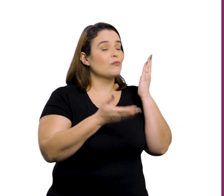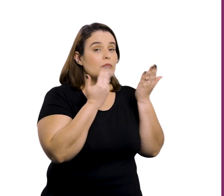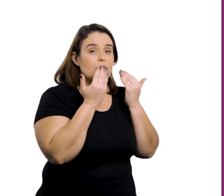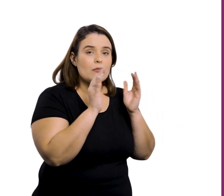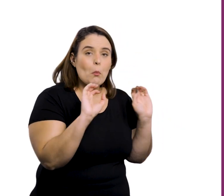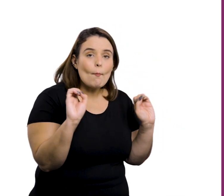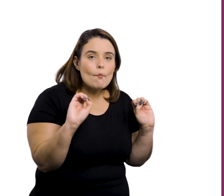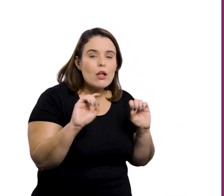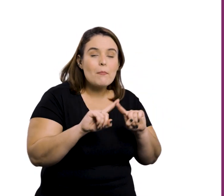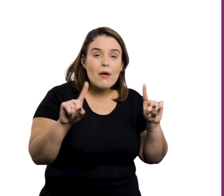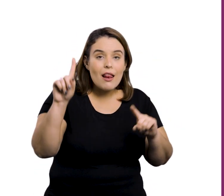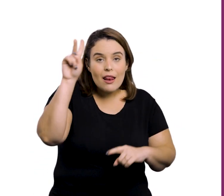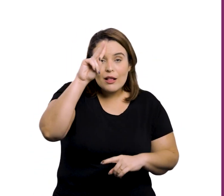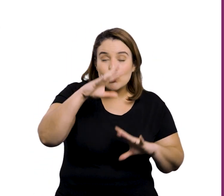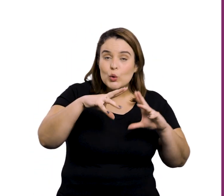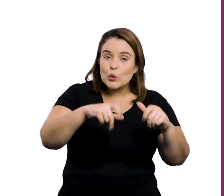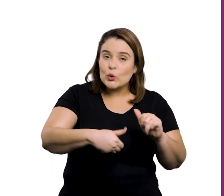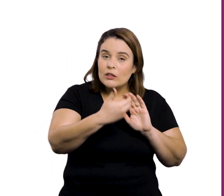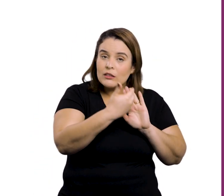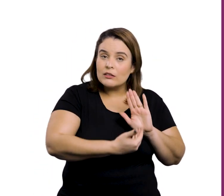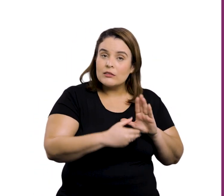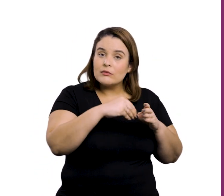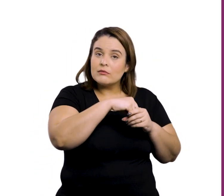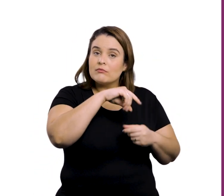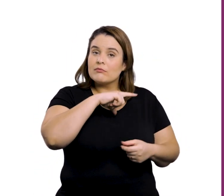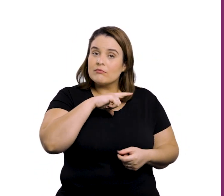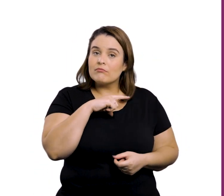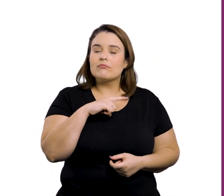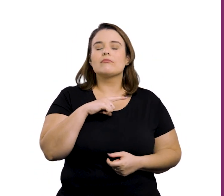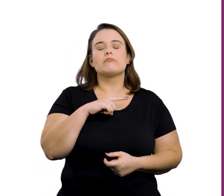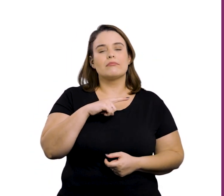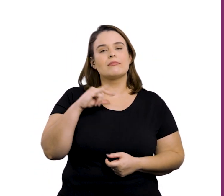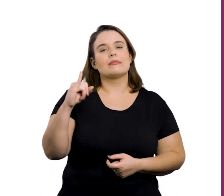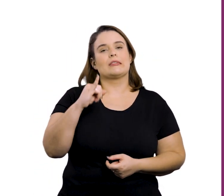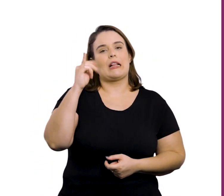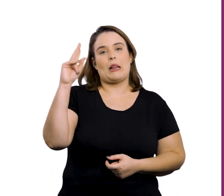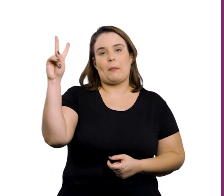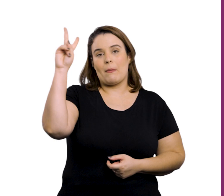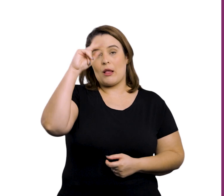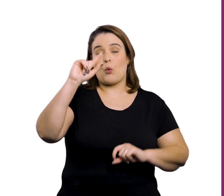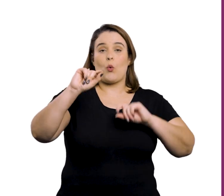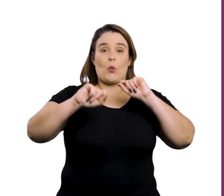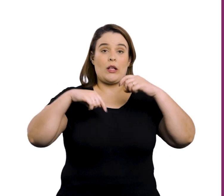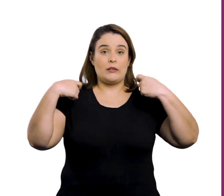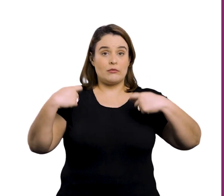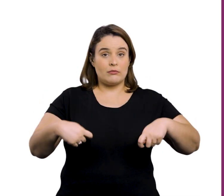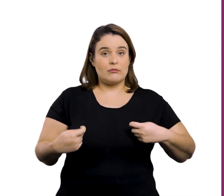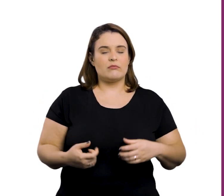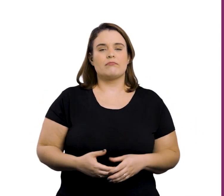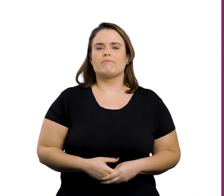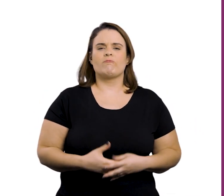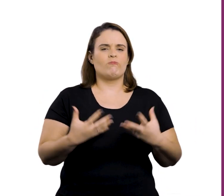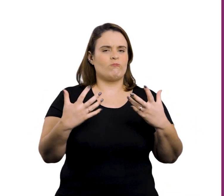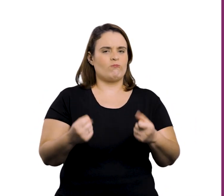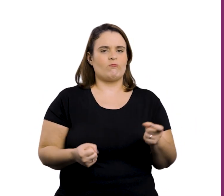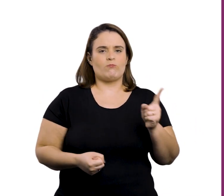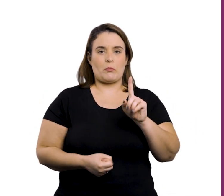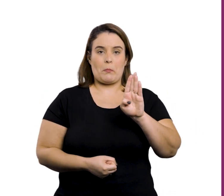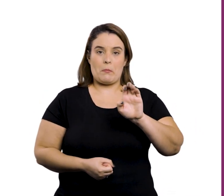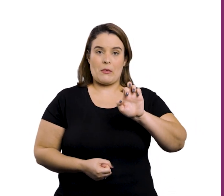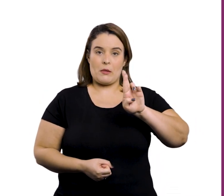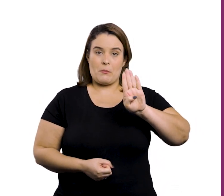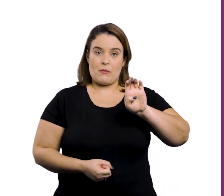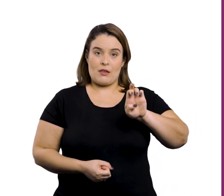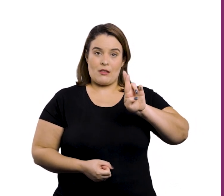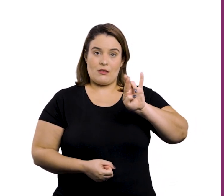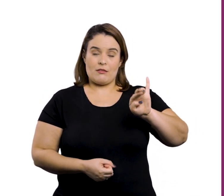jantar, mas lembre-se, tudo que está neste manual serve para, sobretudo, apontar o que é preciso para rejeitarmos